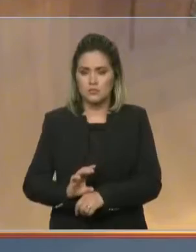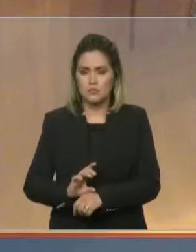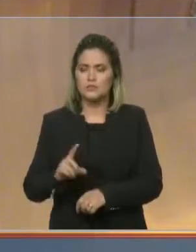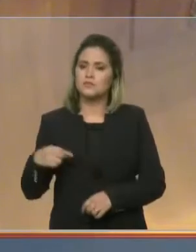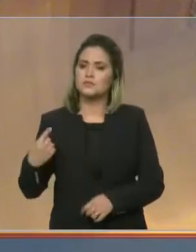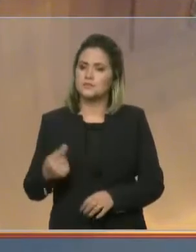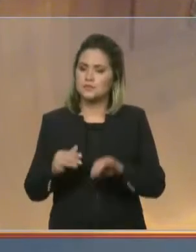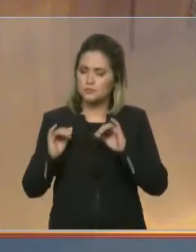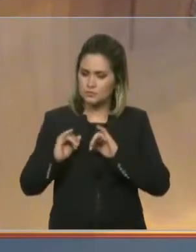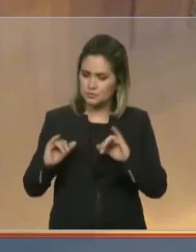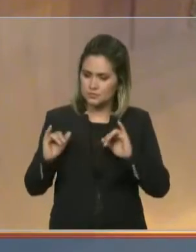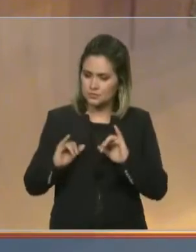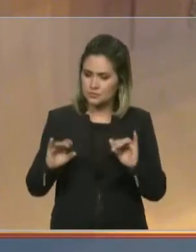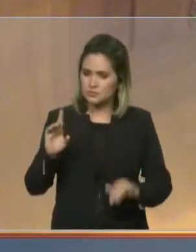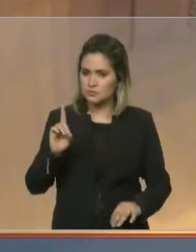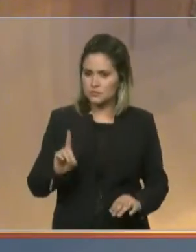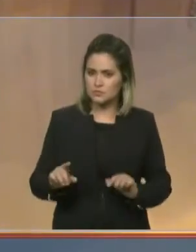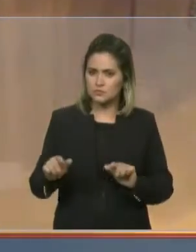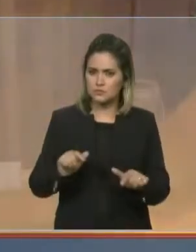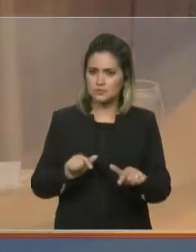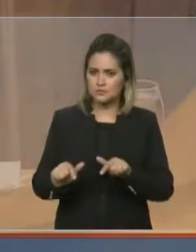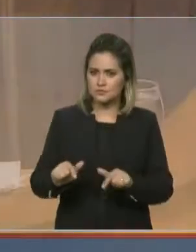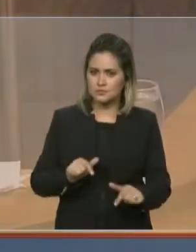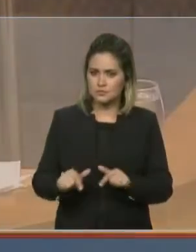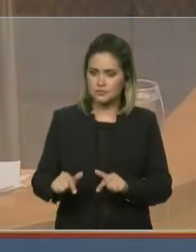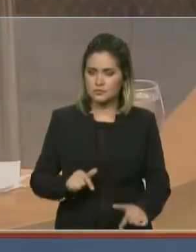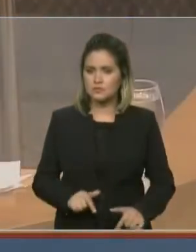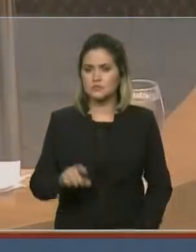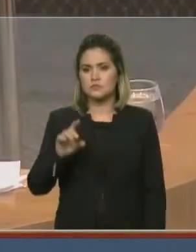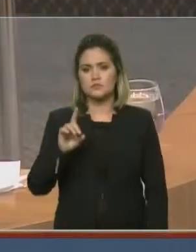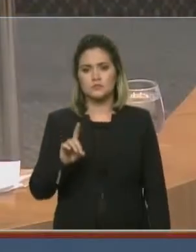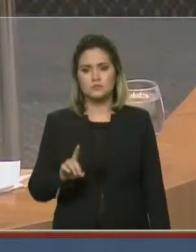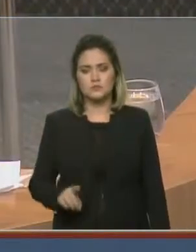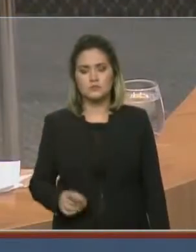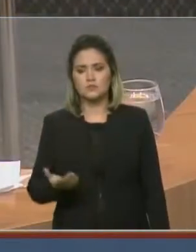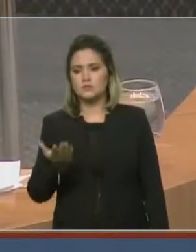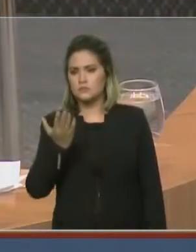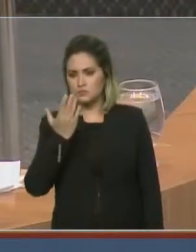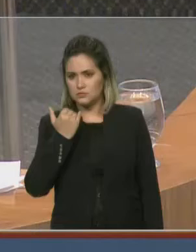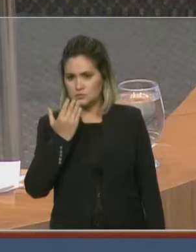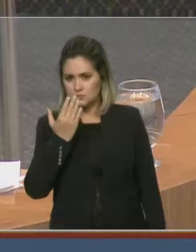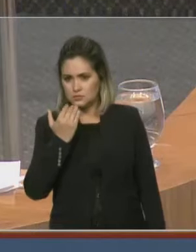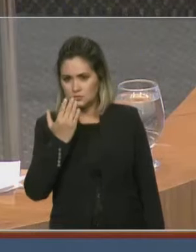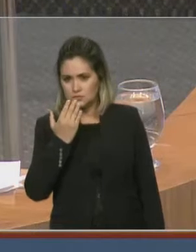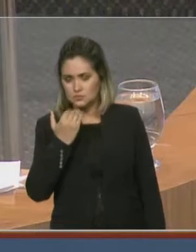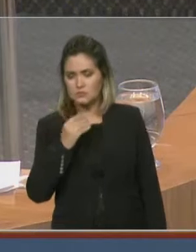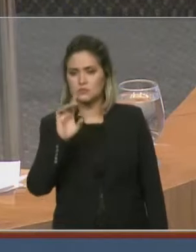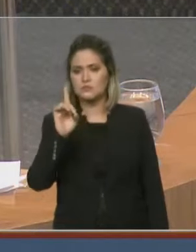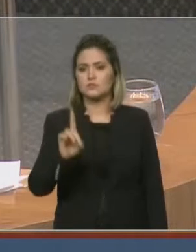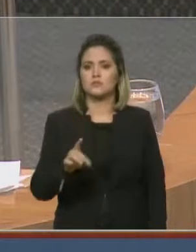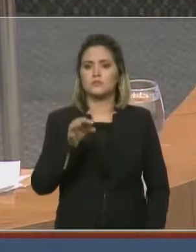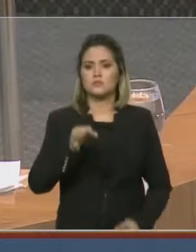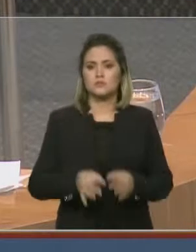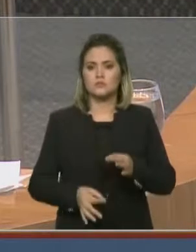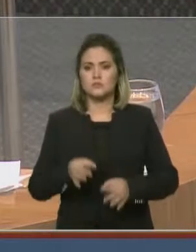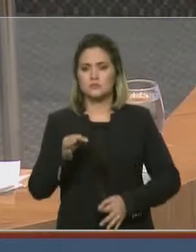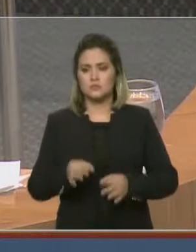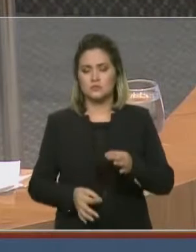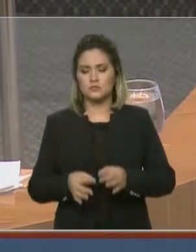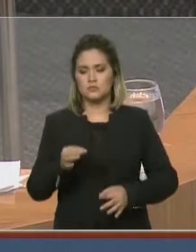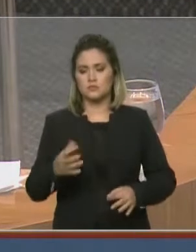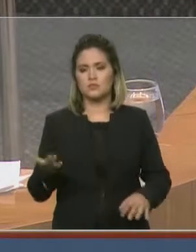destacamos o direito ao trabalho, o direito à alimentação, o direito à justiça,